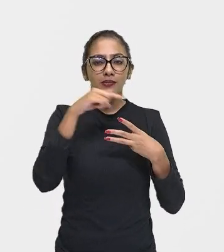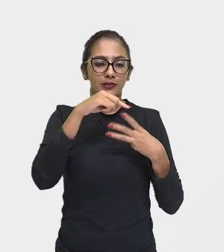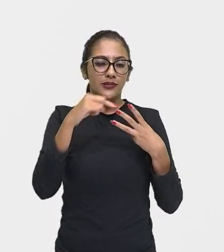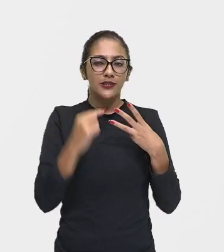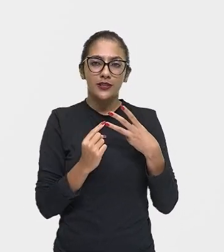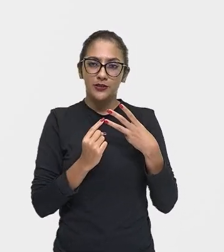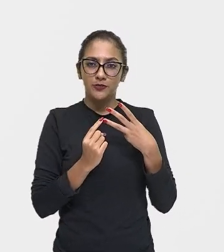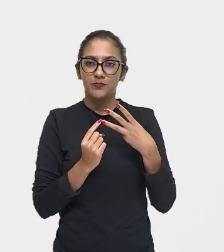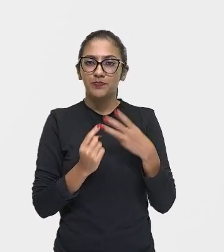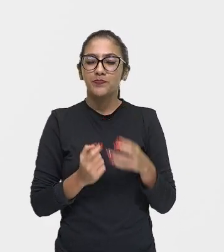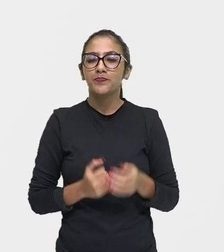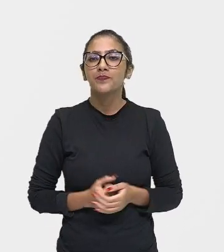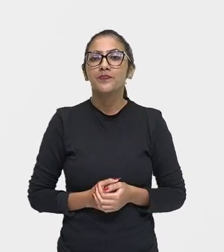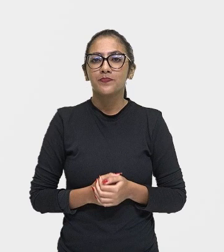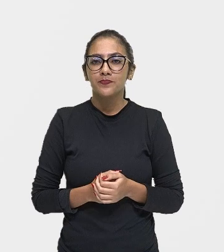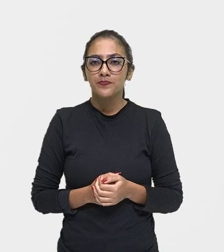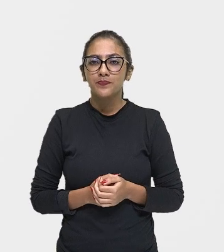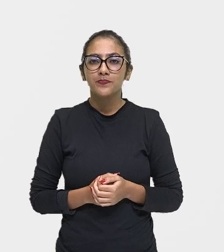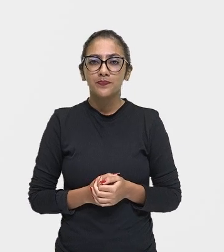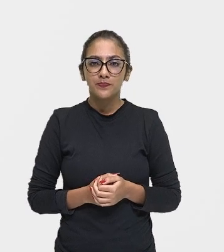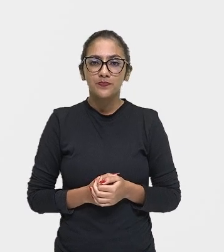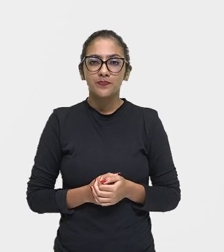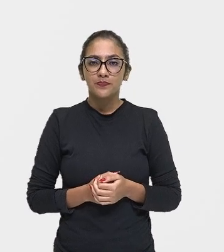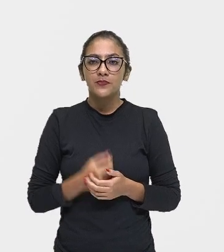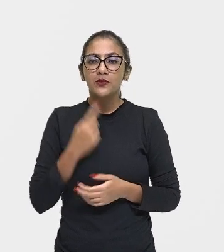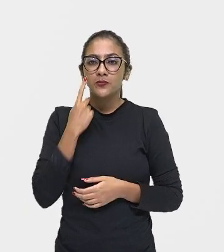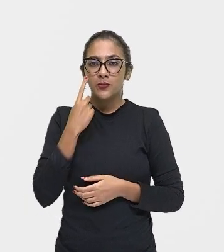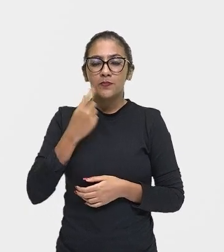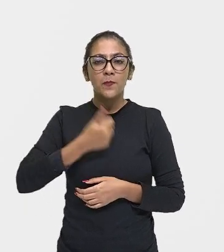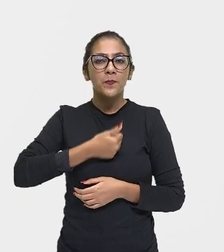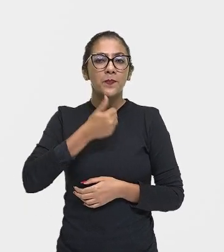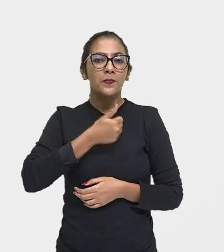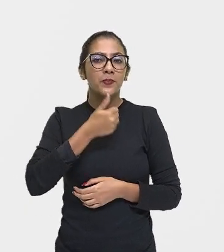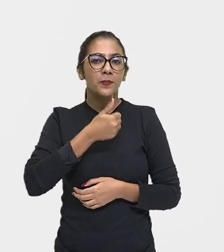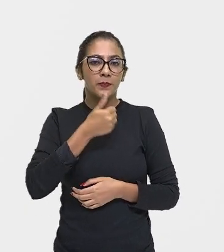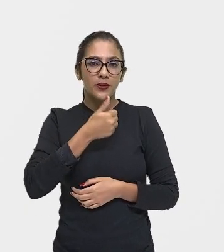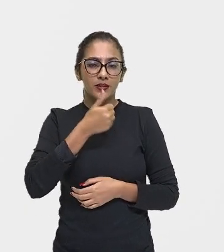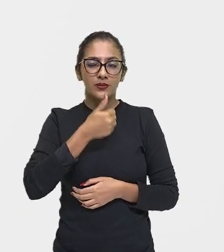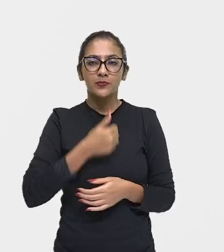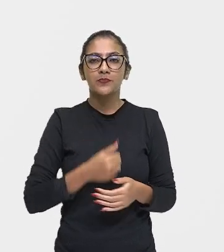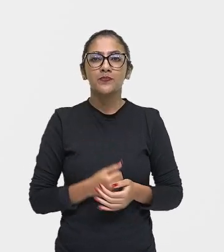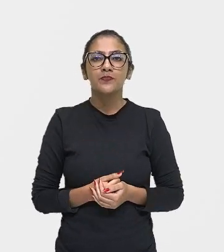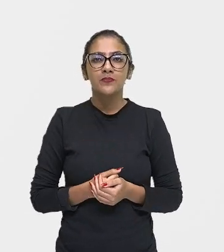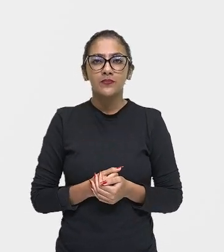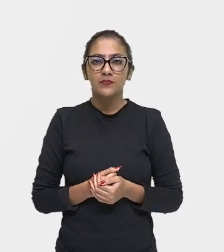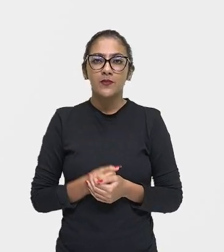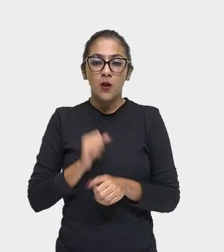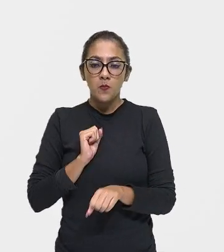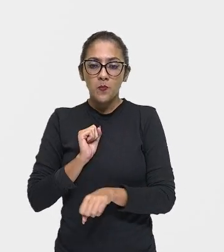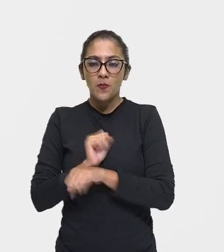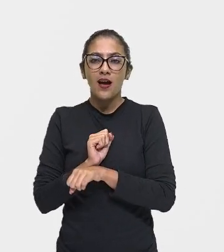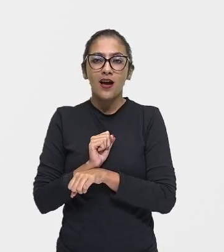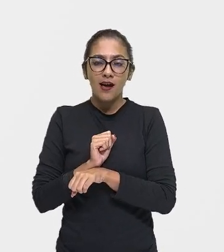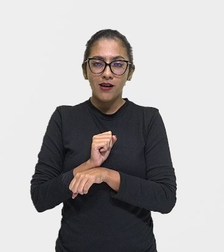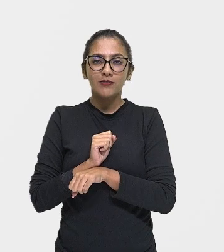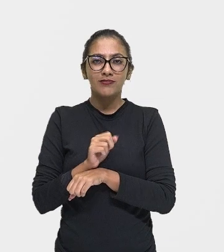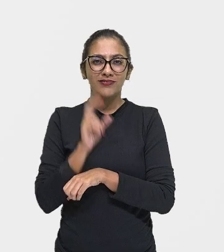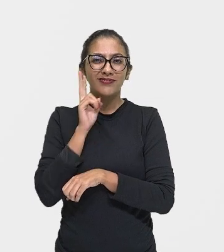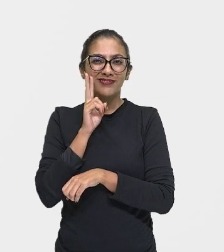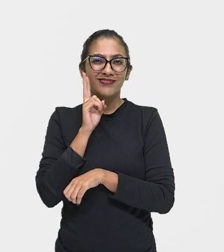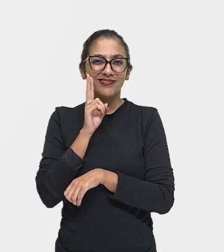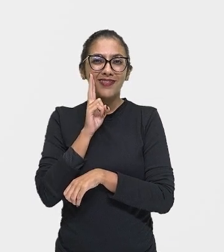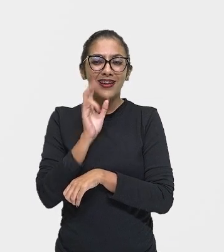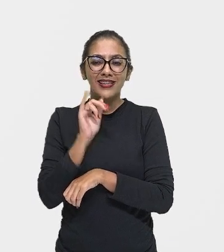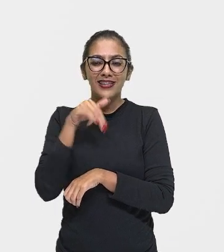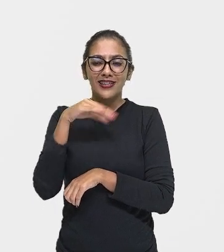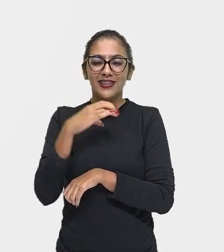leis, tá? Elas estão trocadas aí, mas você tem a primeira lei, que é a lei da inércia, como nós já vimos com a